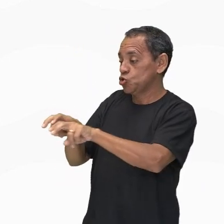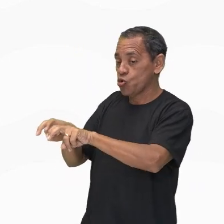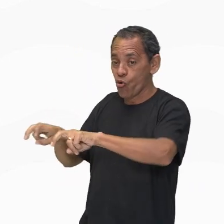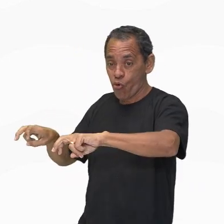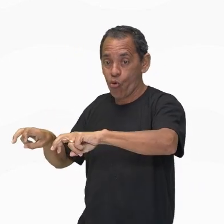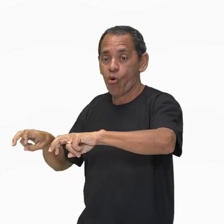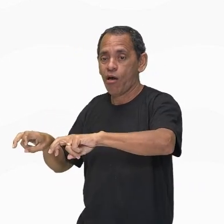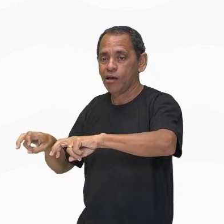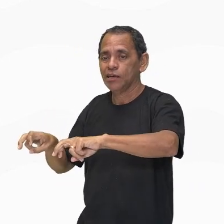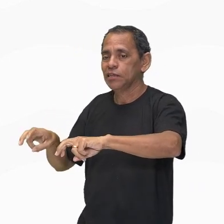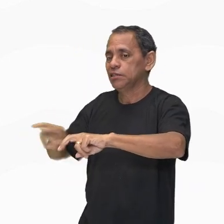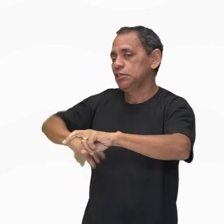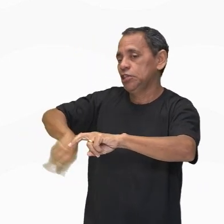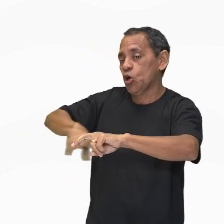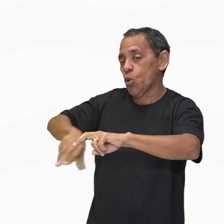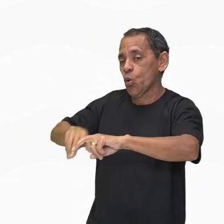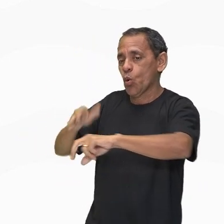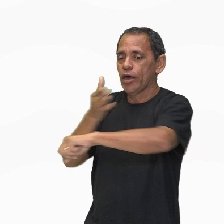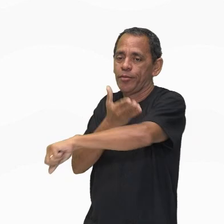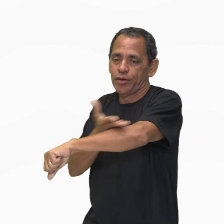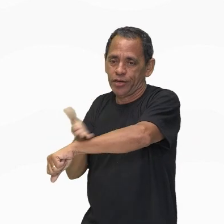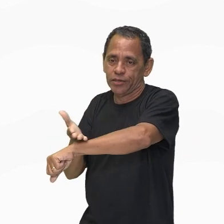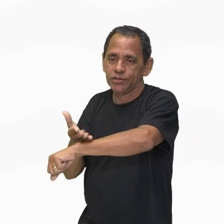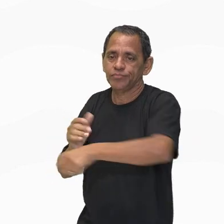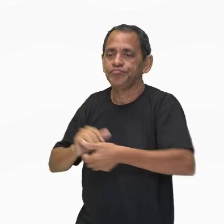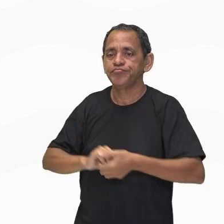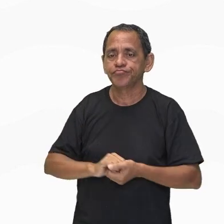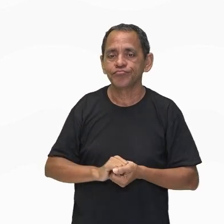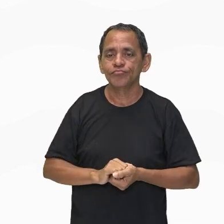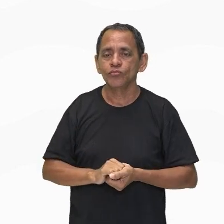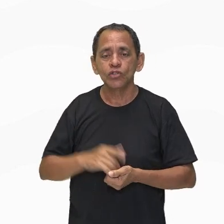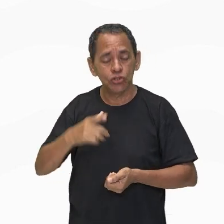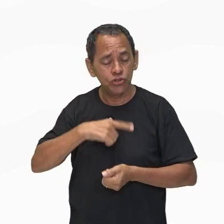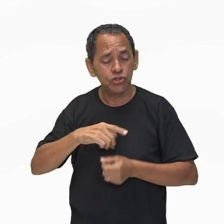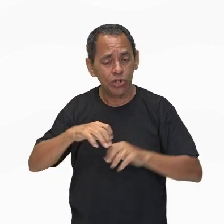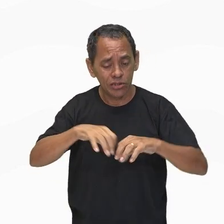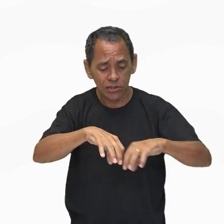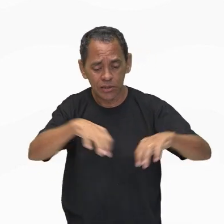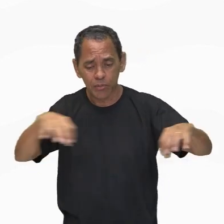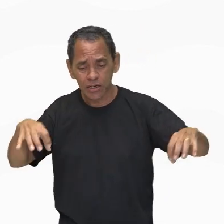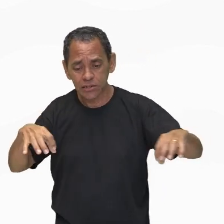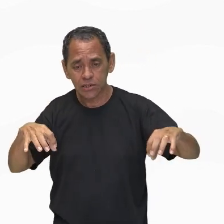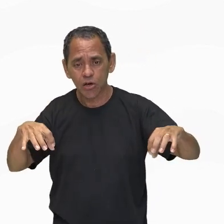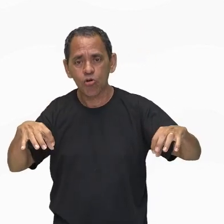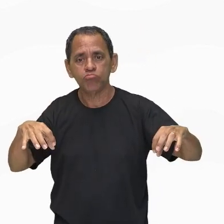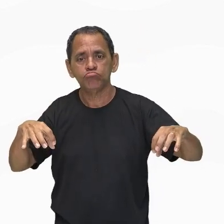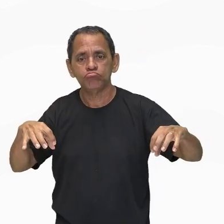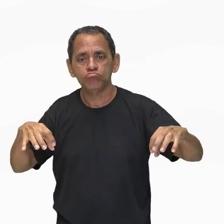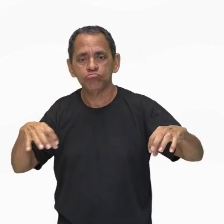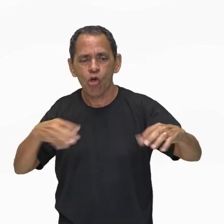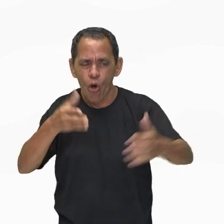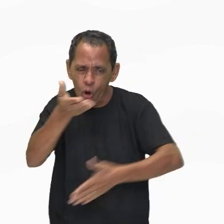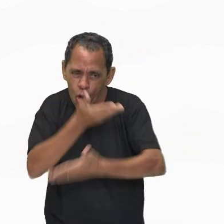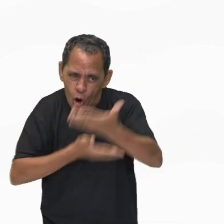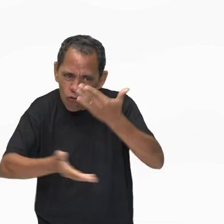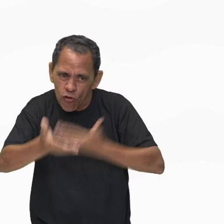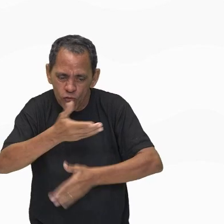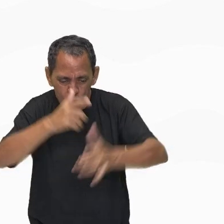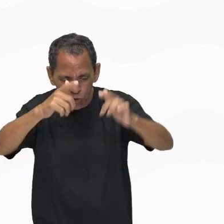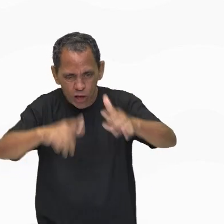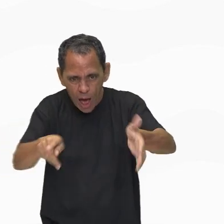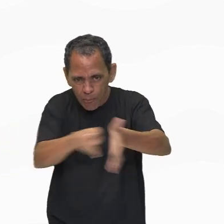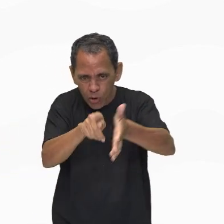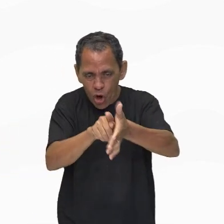apartheid. As pessoas brancas e pessoas negras não poderiam conviver nos mesmos locais, elas